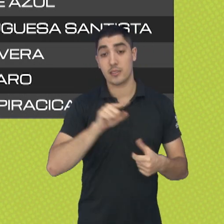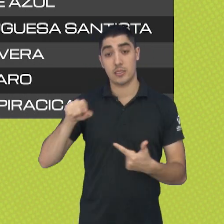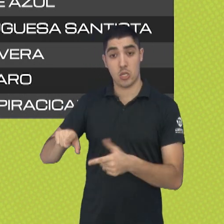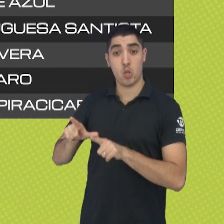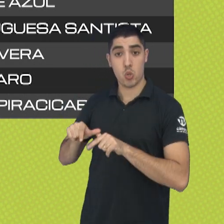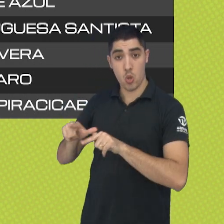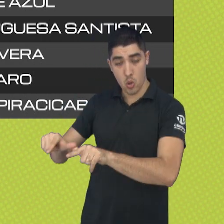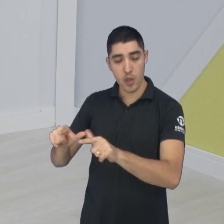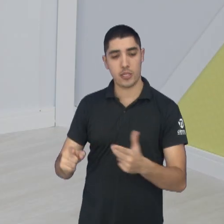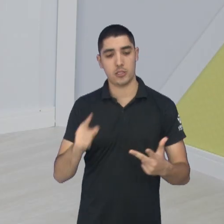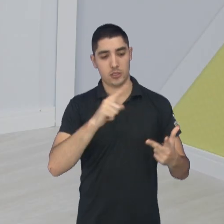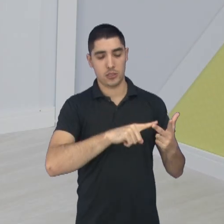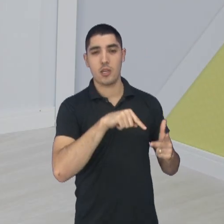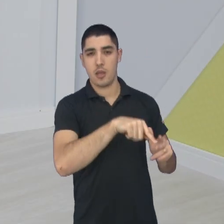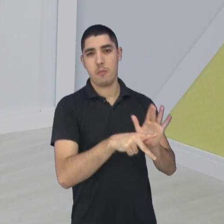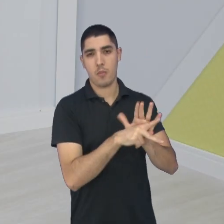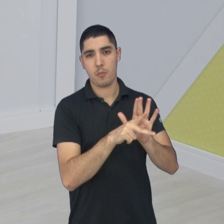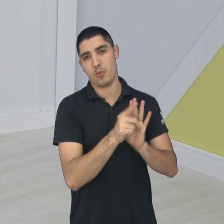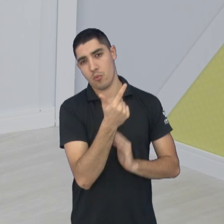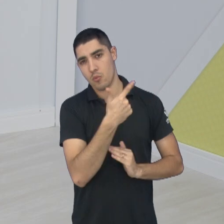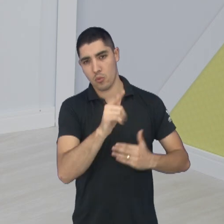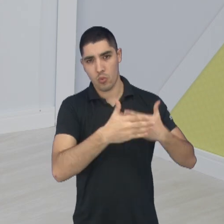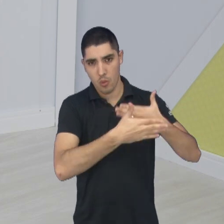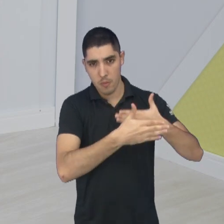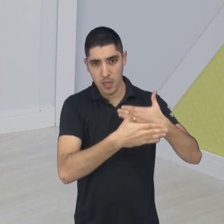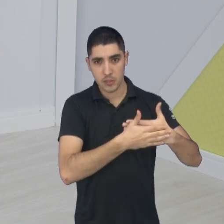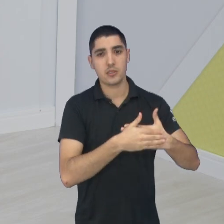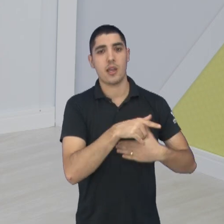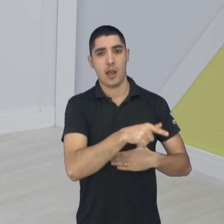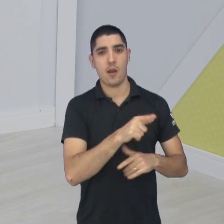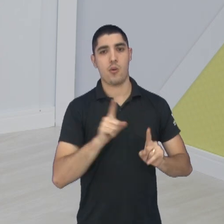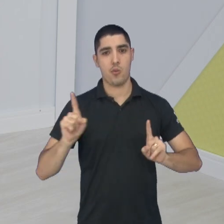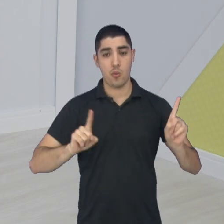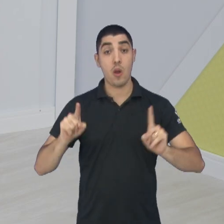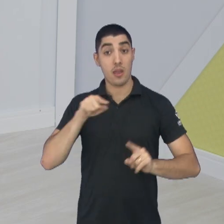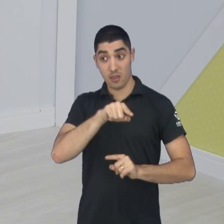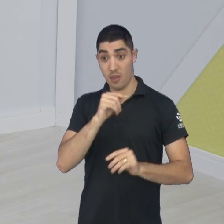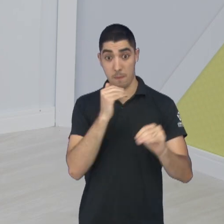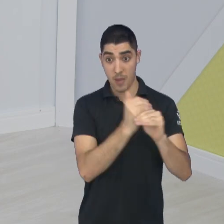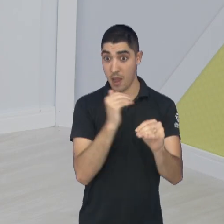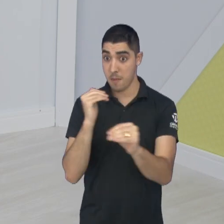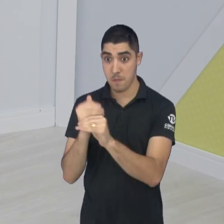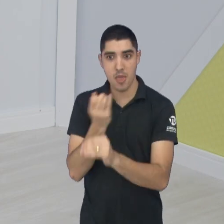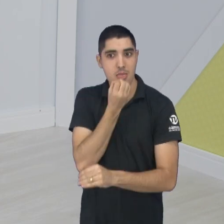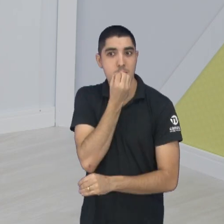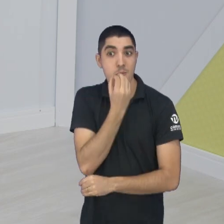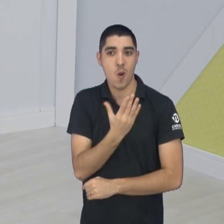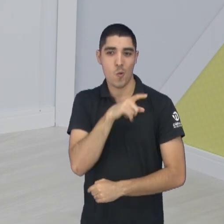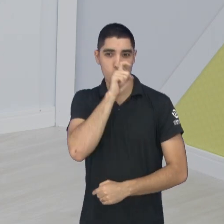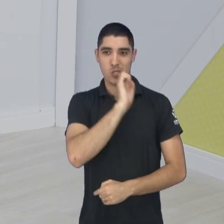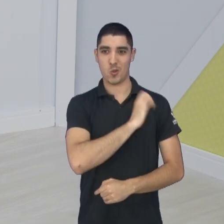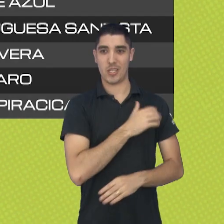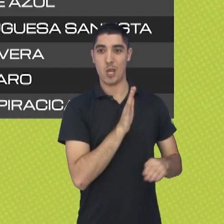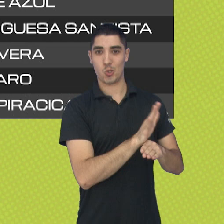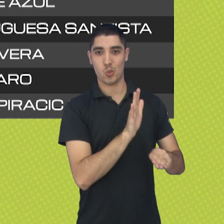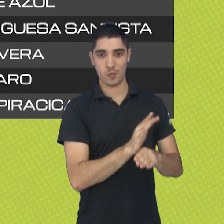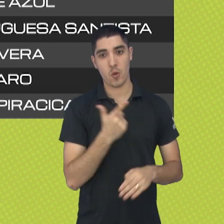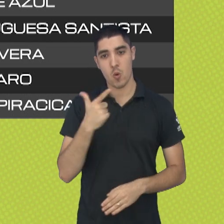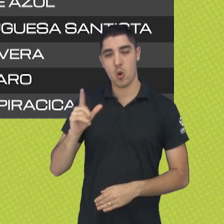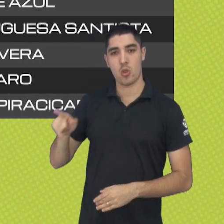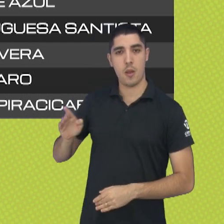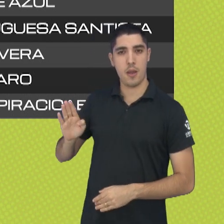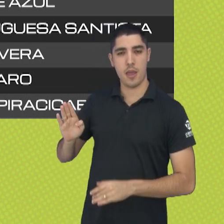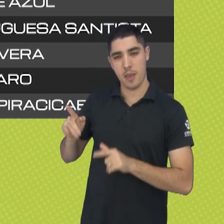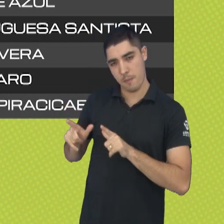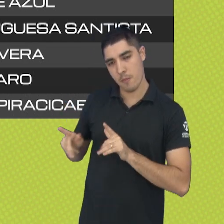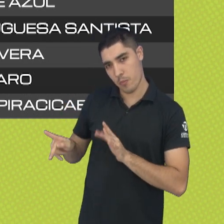né? Porque campeonato com 3 pontos, quem empata vai ficando para trás e quem vai vencendo vai se distanciando em relação aos outros. Isso é bom. Oeste 3-2